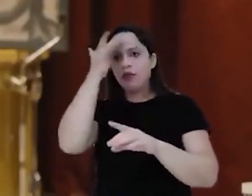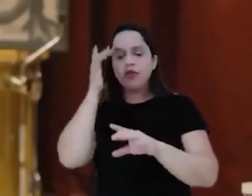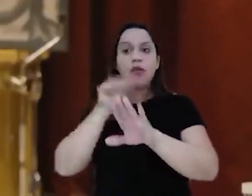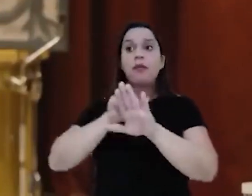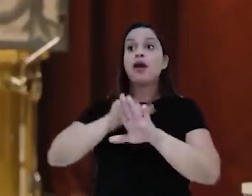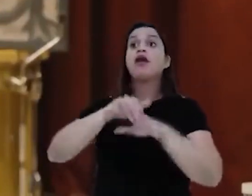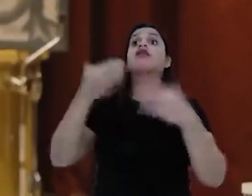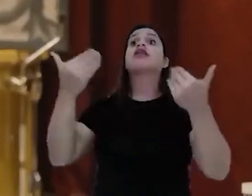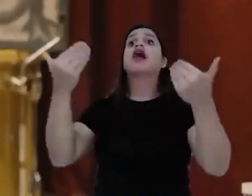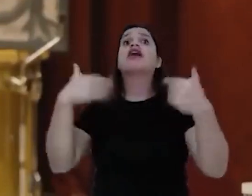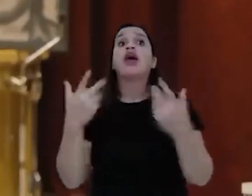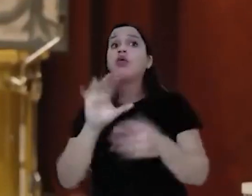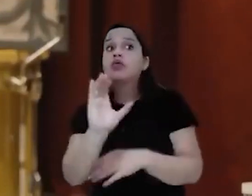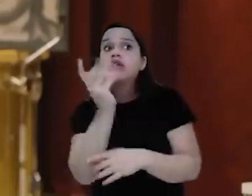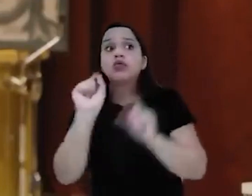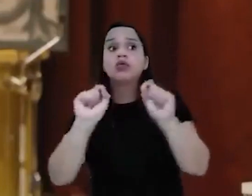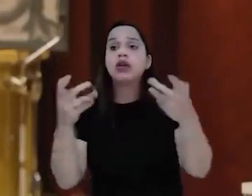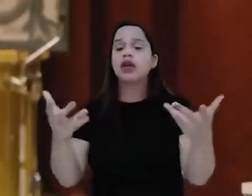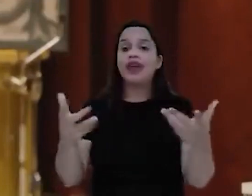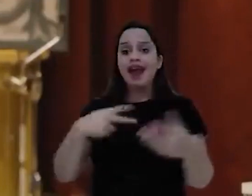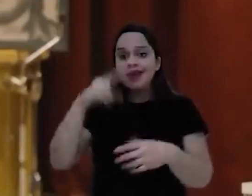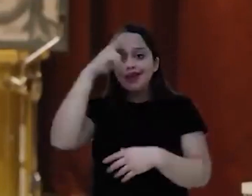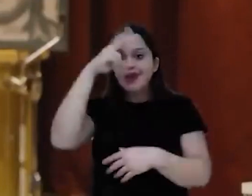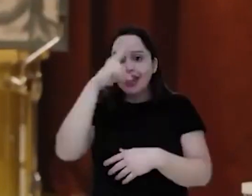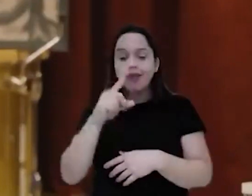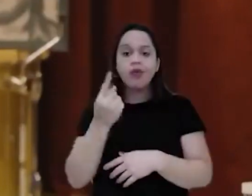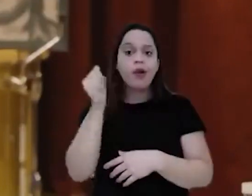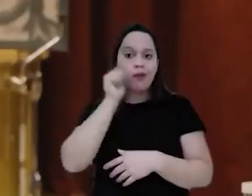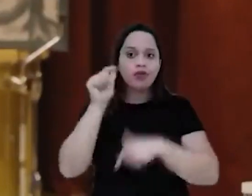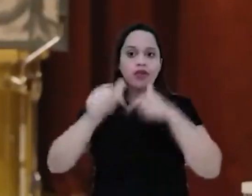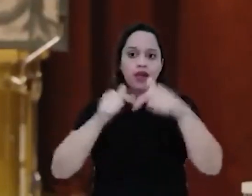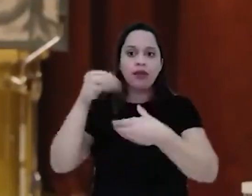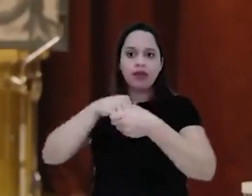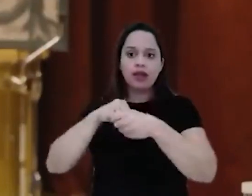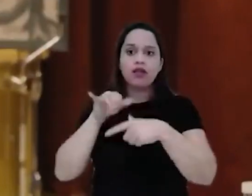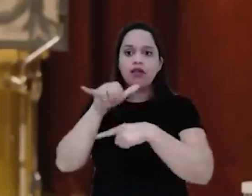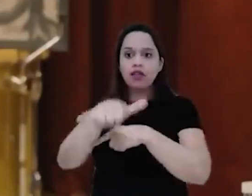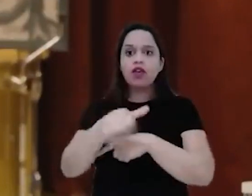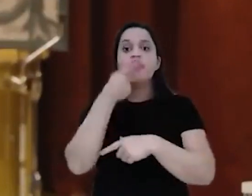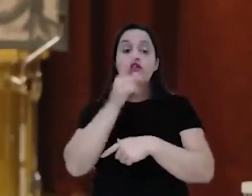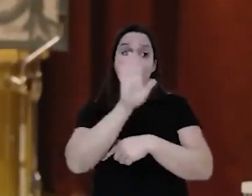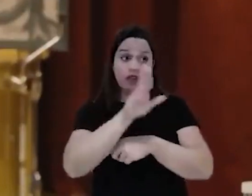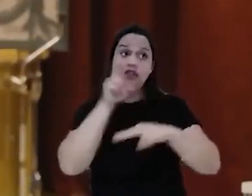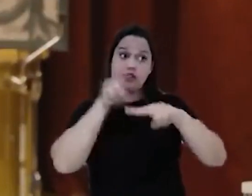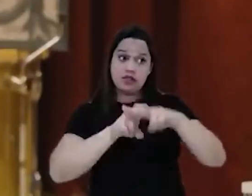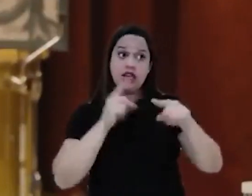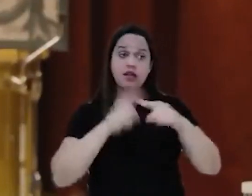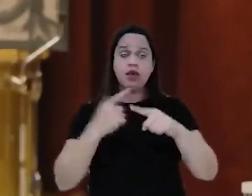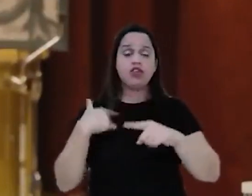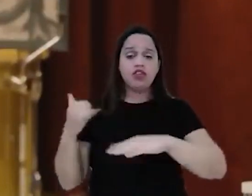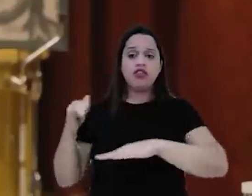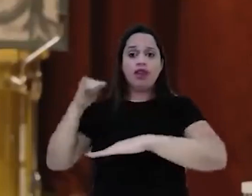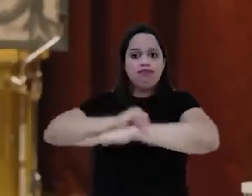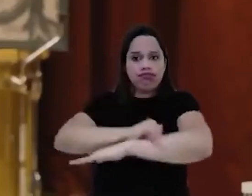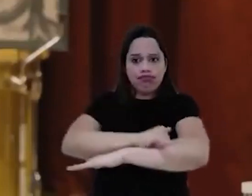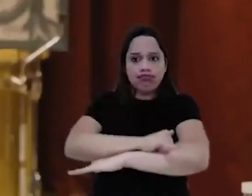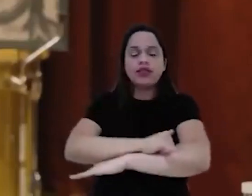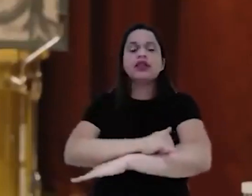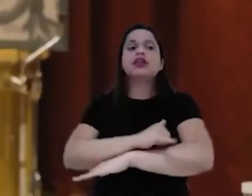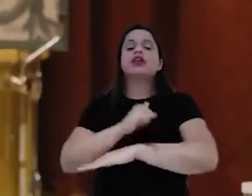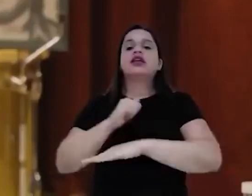sabe alguém fala alguma coisa Oi e aí eu lembro que uma das aeromoças falaram não pode ficou sentar que a gente vai pousar